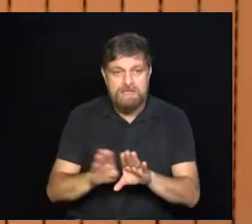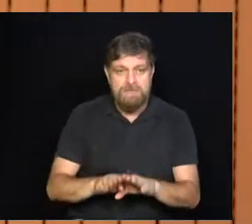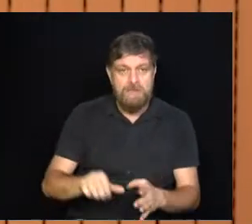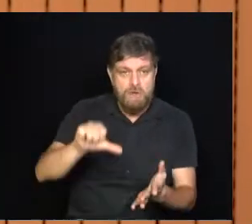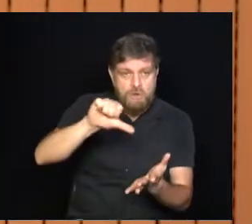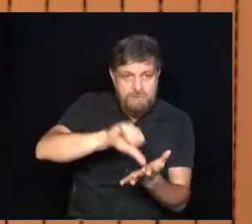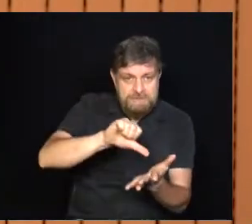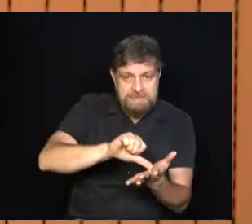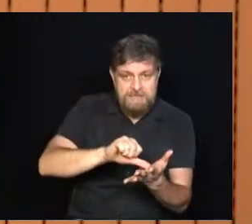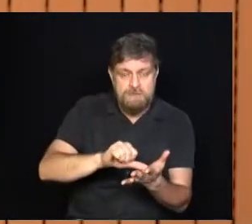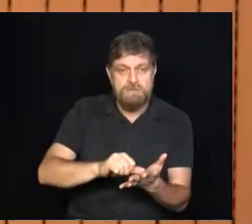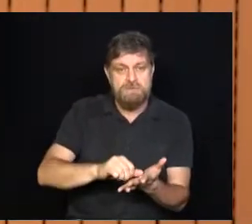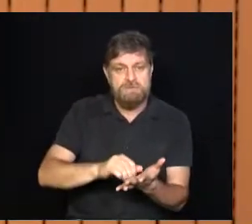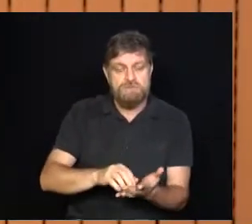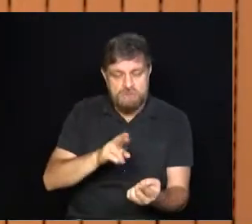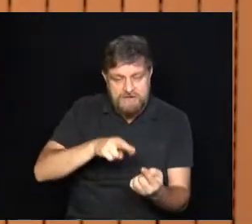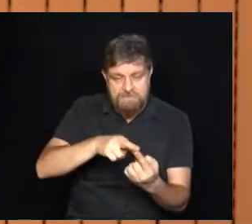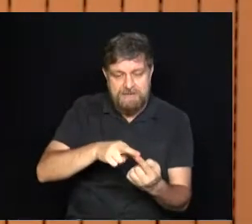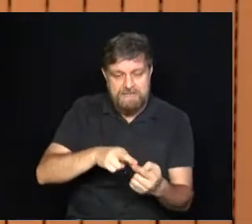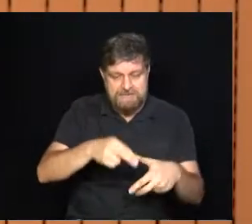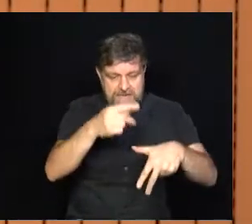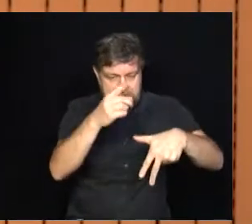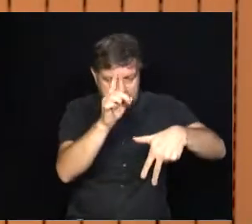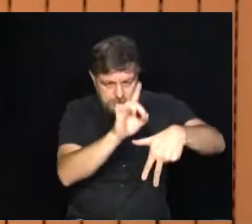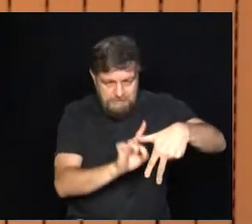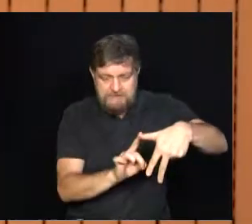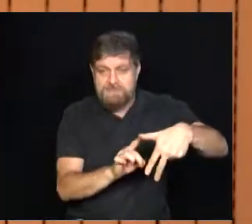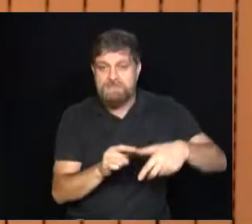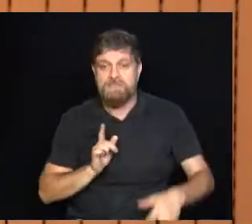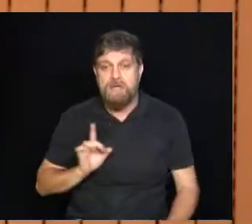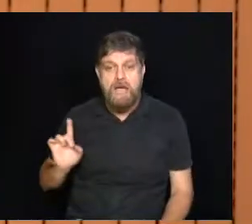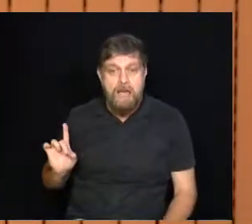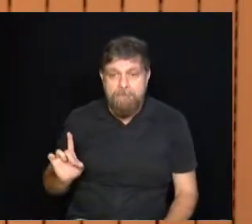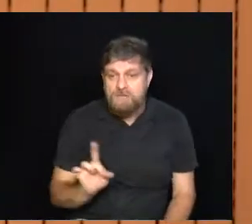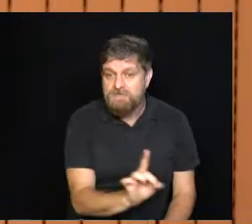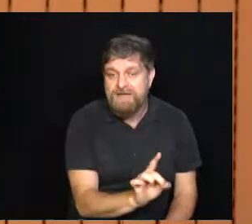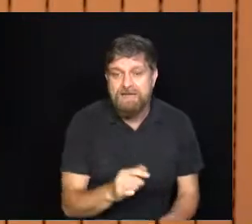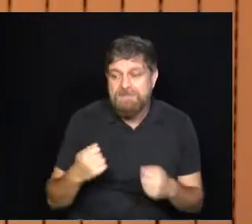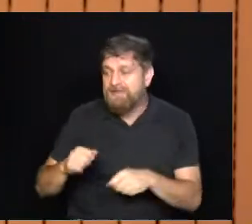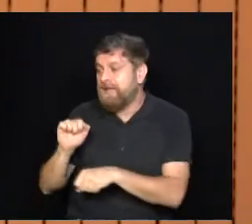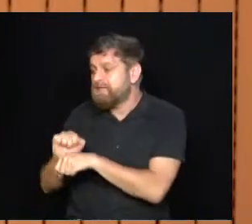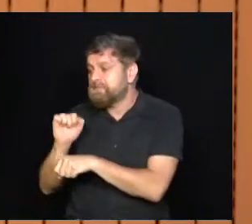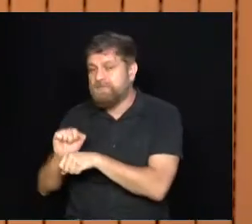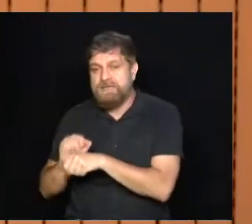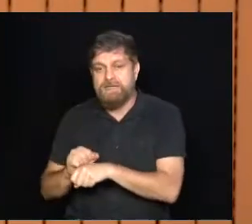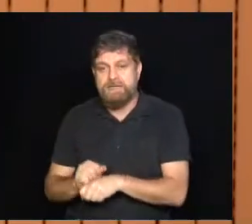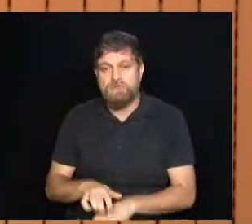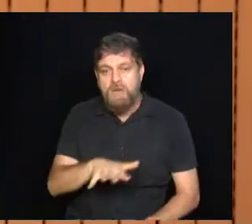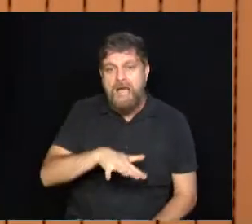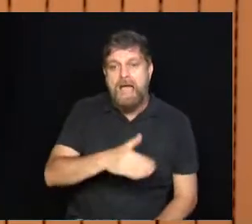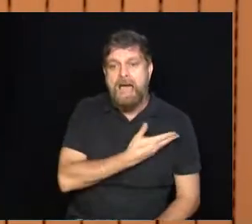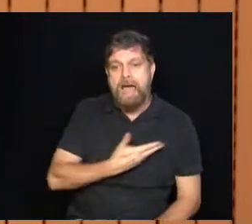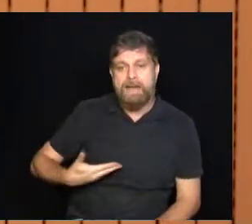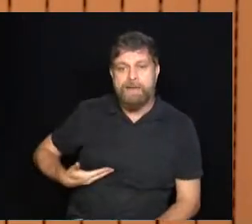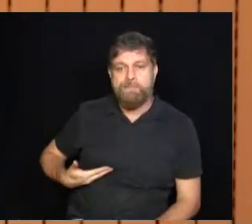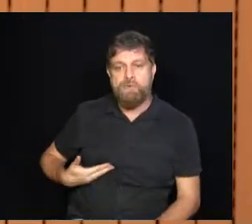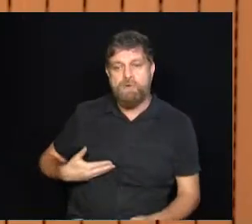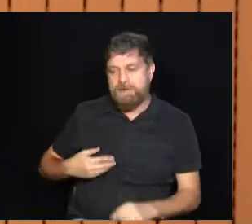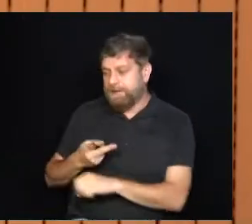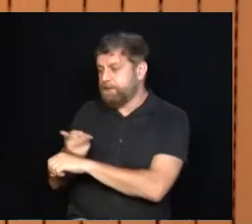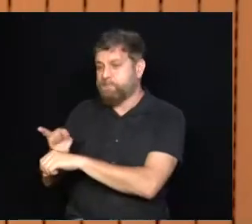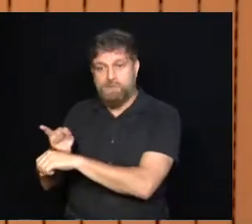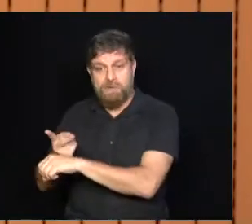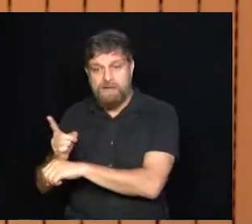à Pessoa com Deficiência. Então, a pessoa busca o serviço, ela não aguarda que o poder público vá até ela. E aí,